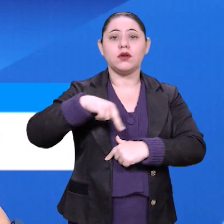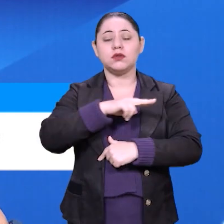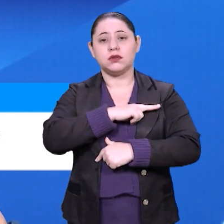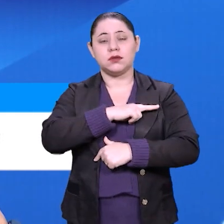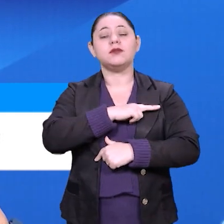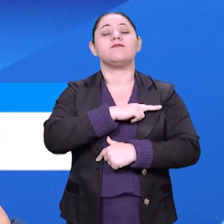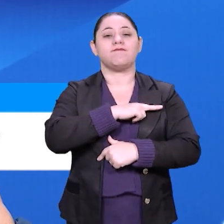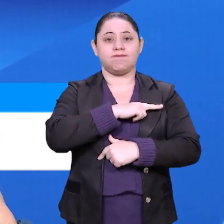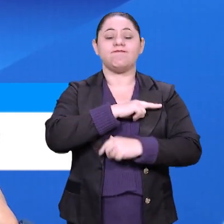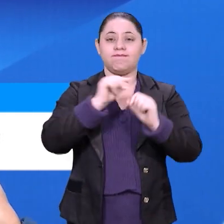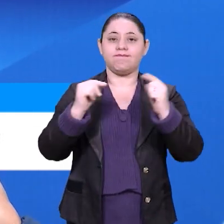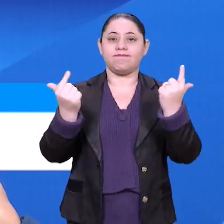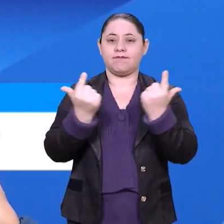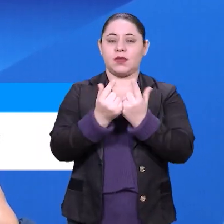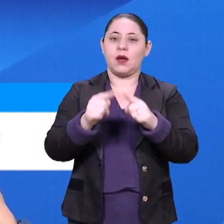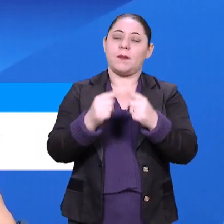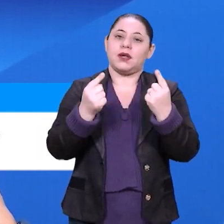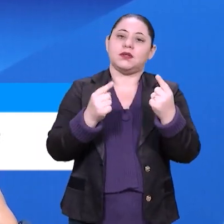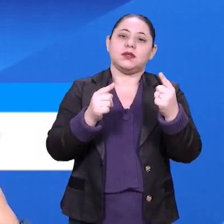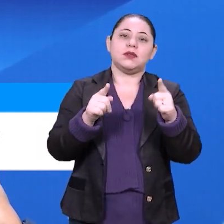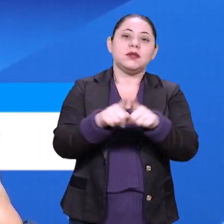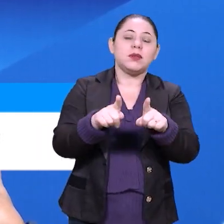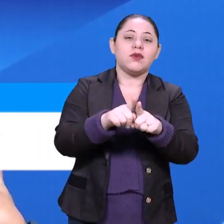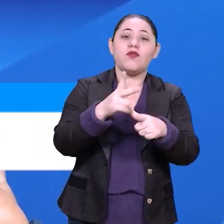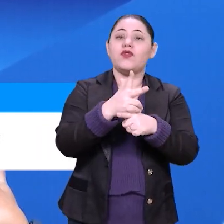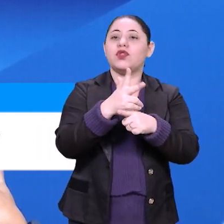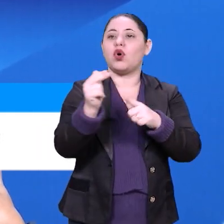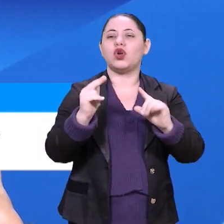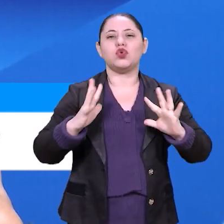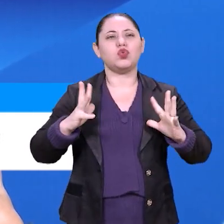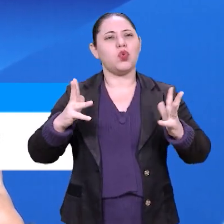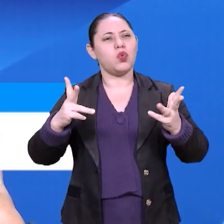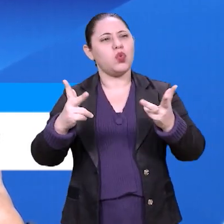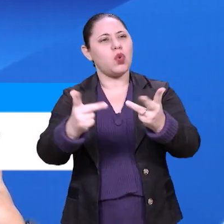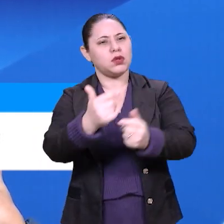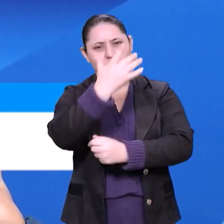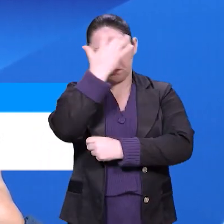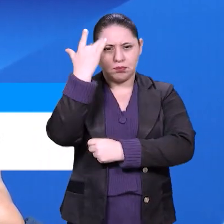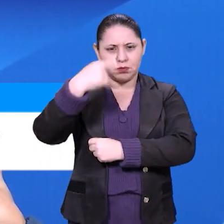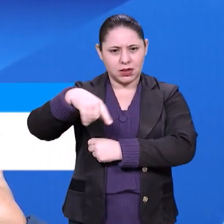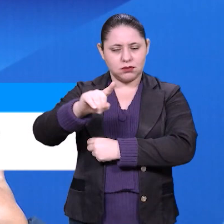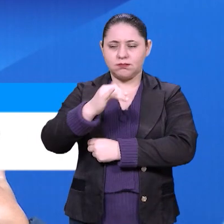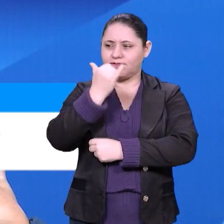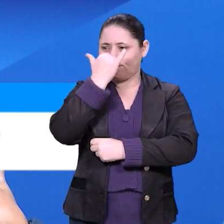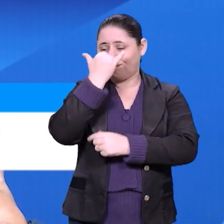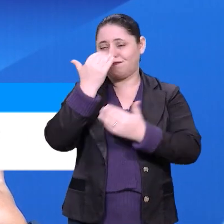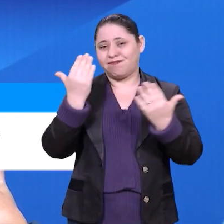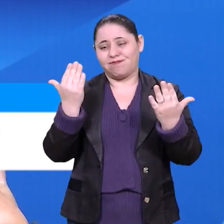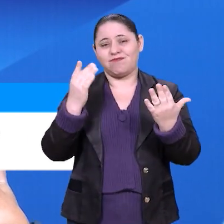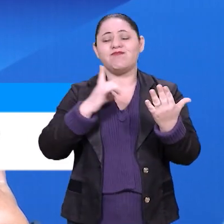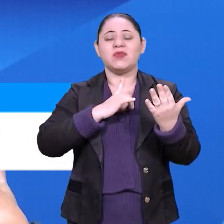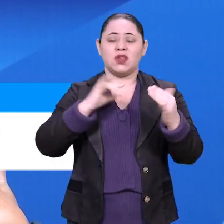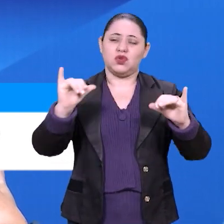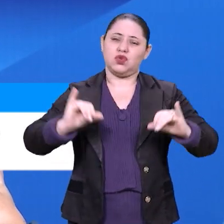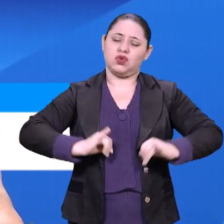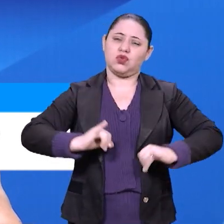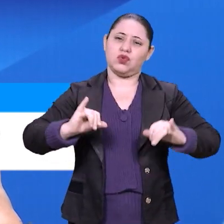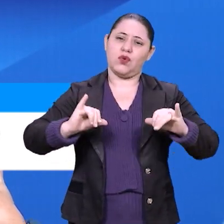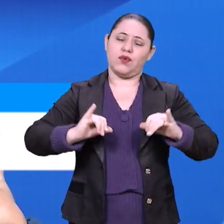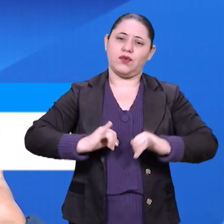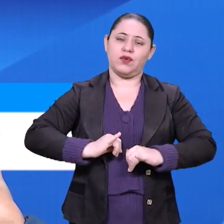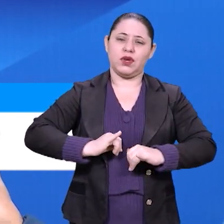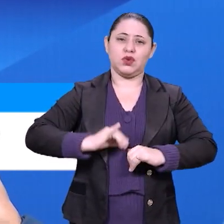atendimento. Portanto, essa é uma vitória da Assembleia, mas acima de tudo é uma vitória de todas as pessoas que